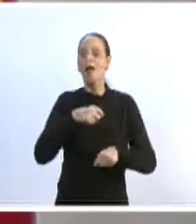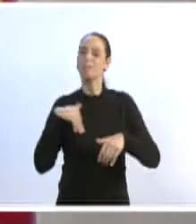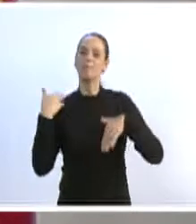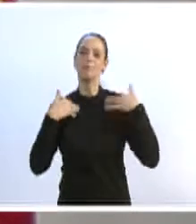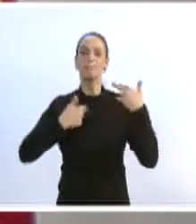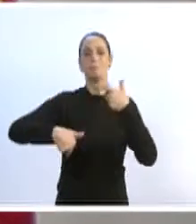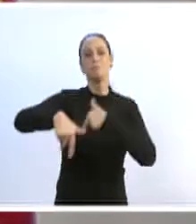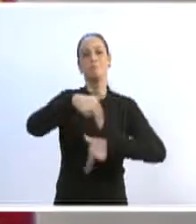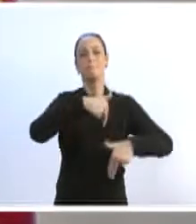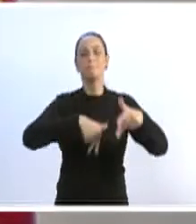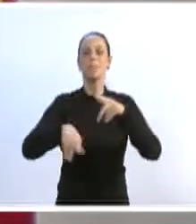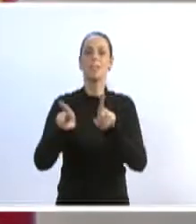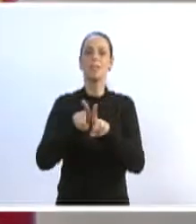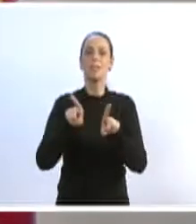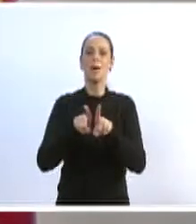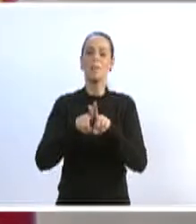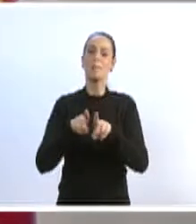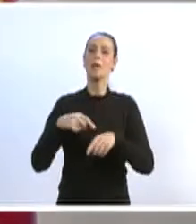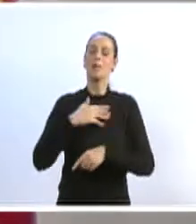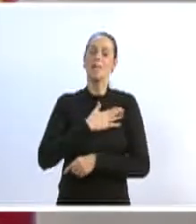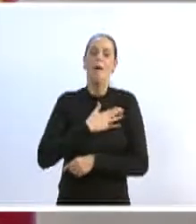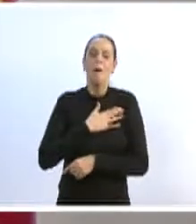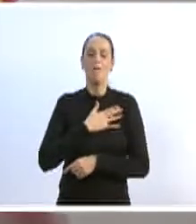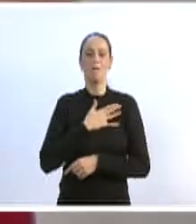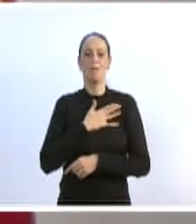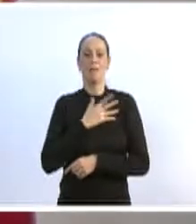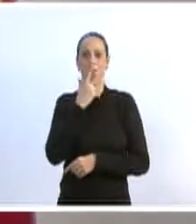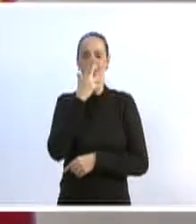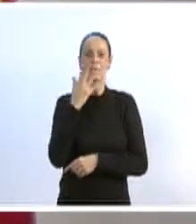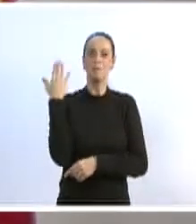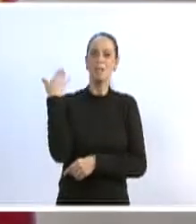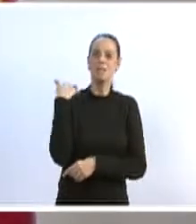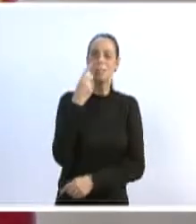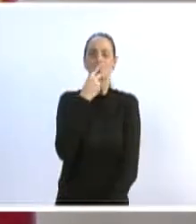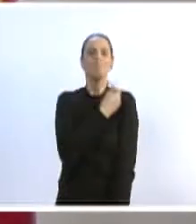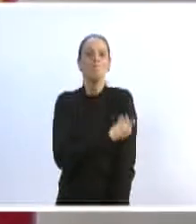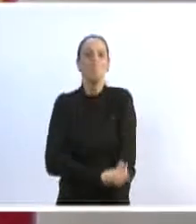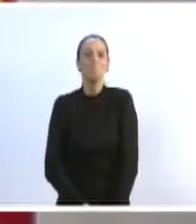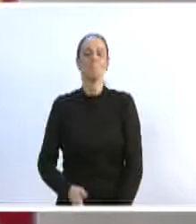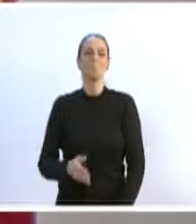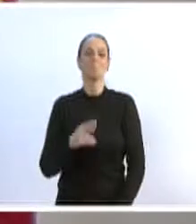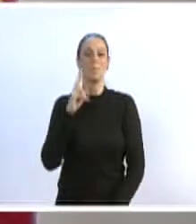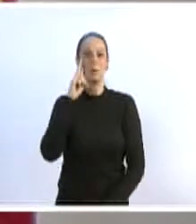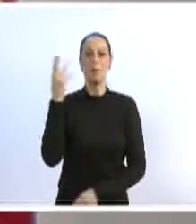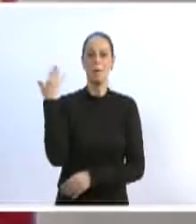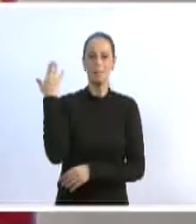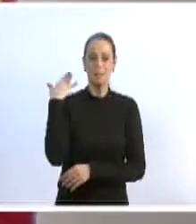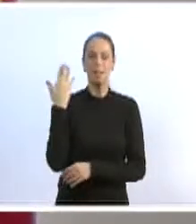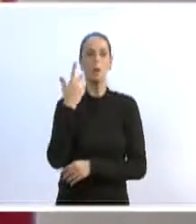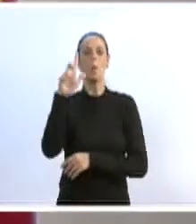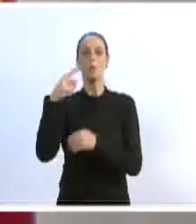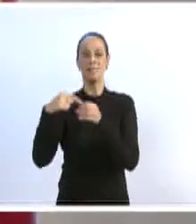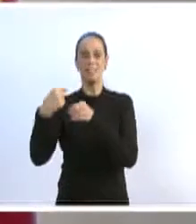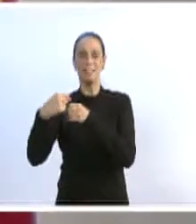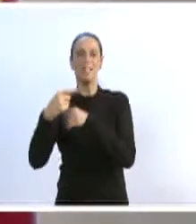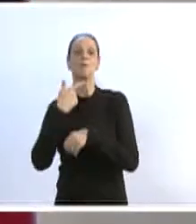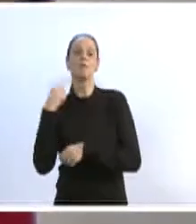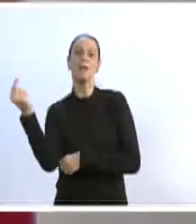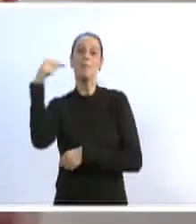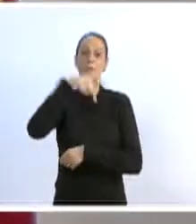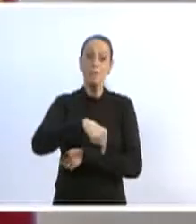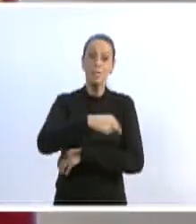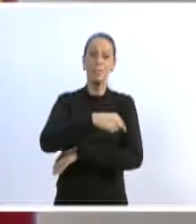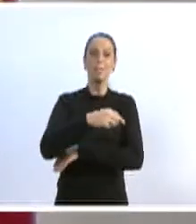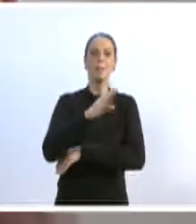caminhar aquela rua 15 que era o nosso cartão de visita àquela rua 15 que me lembro quando morava em xanxerê queria passar pela rua 15